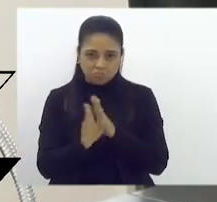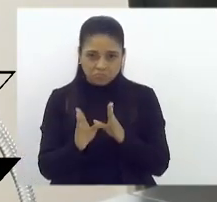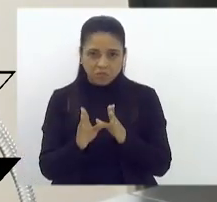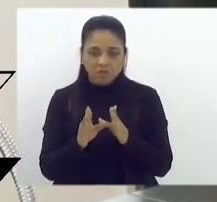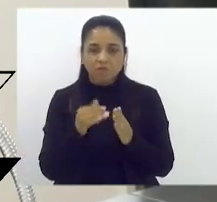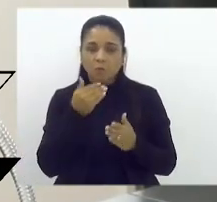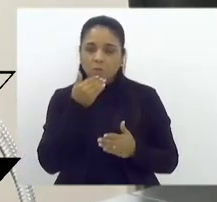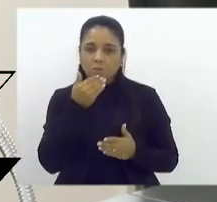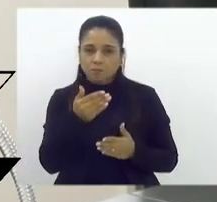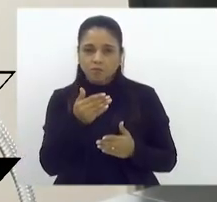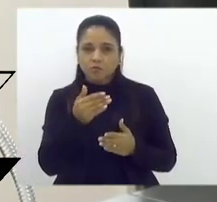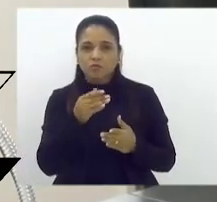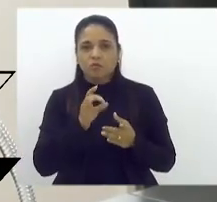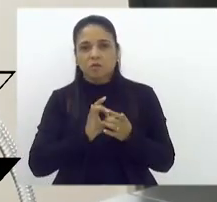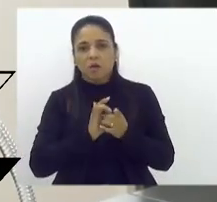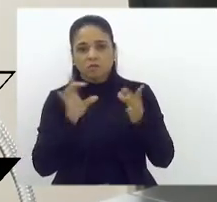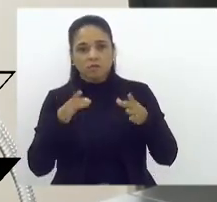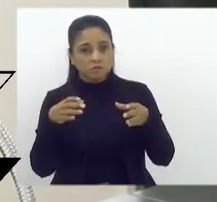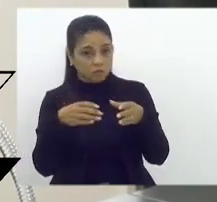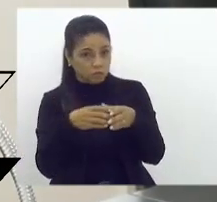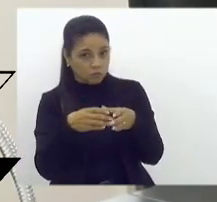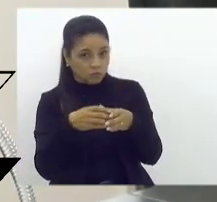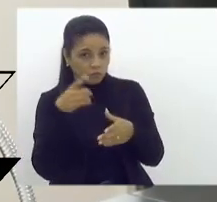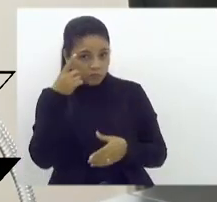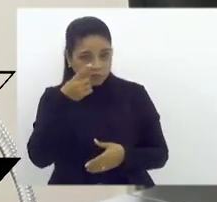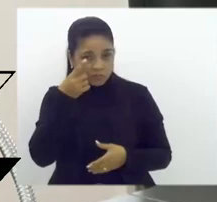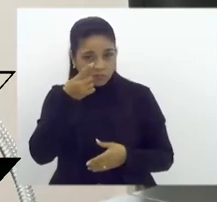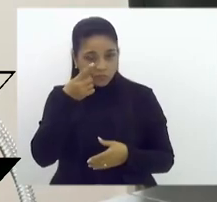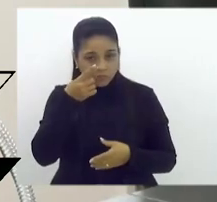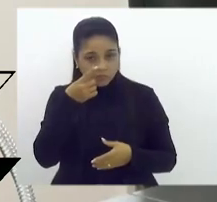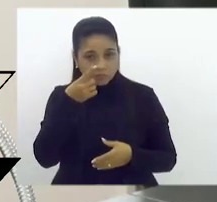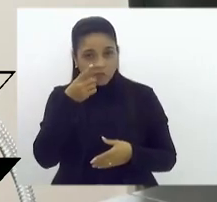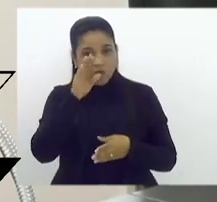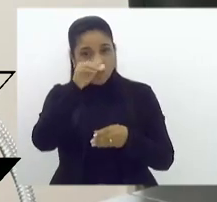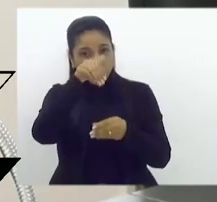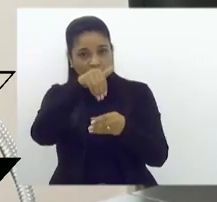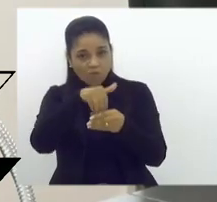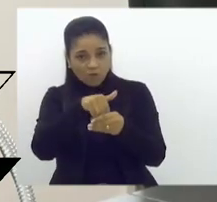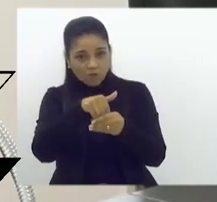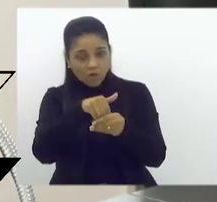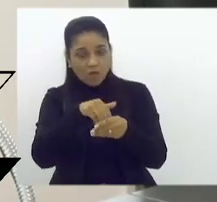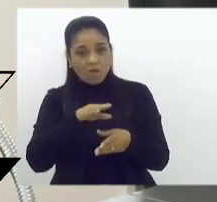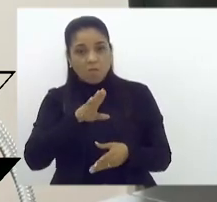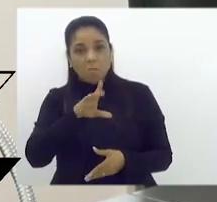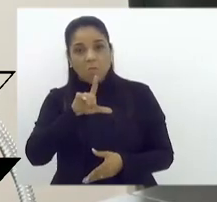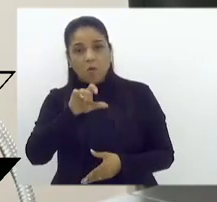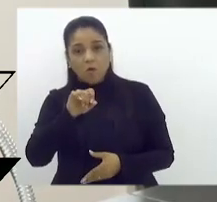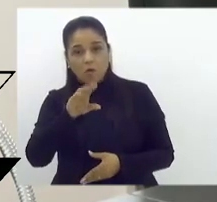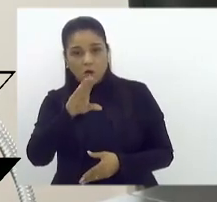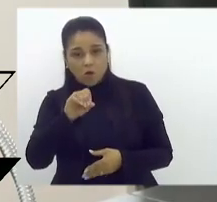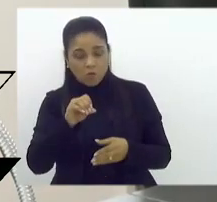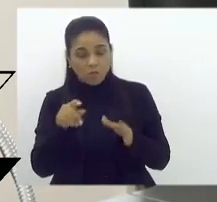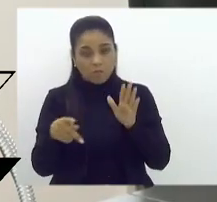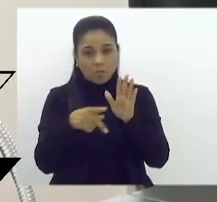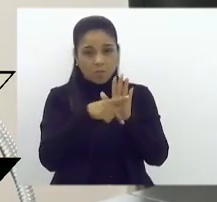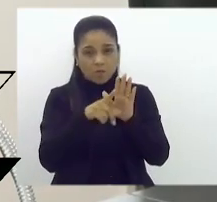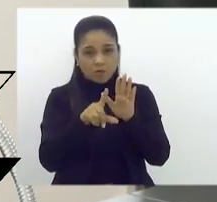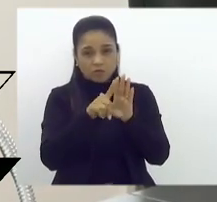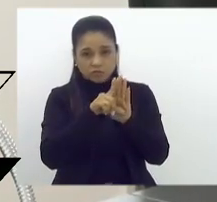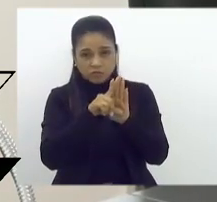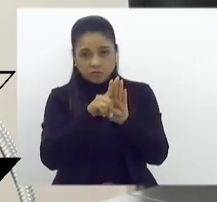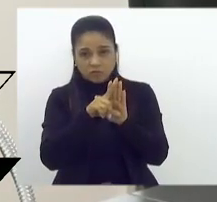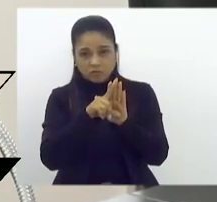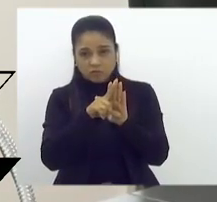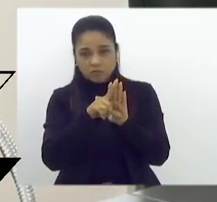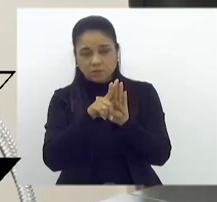Então, pedir autorização do colegiado para que a gente possa votar em bloco os projetos que são do